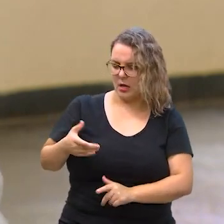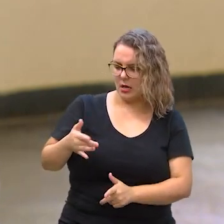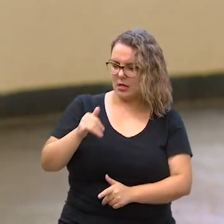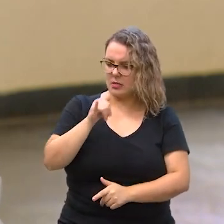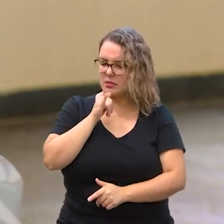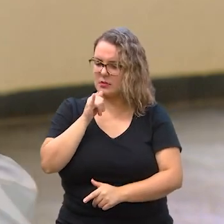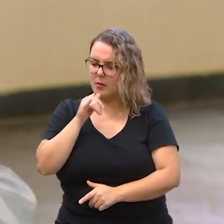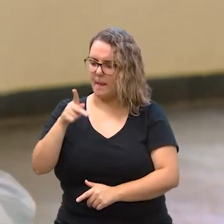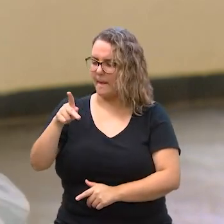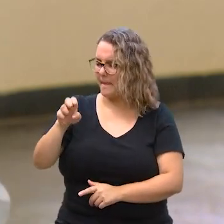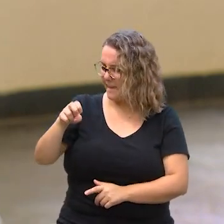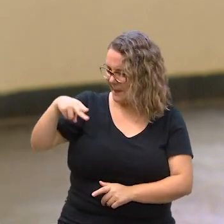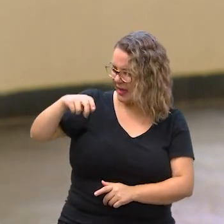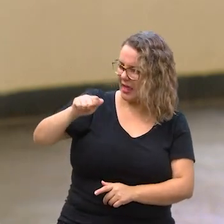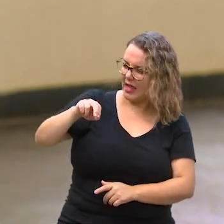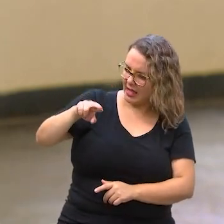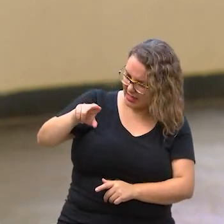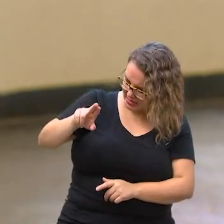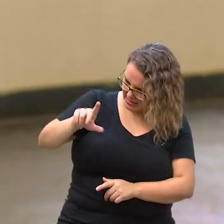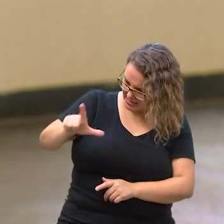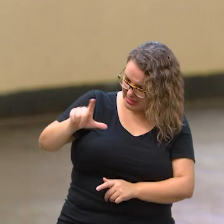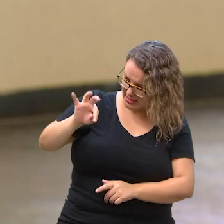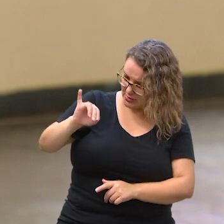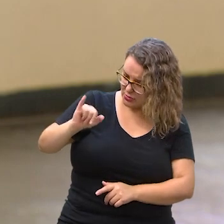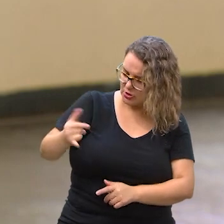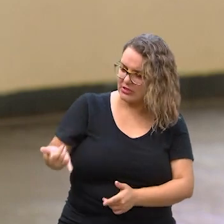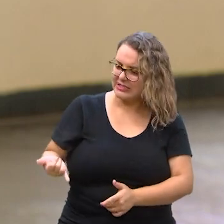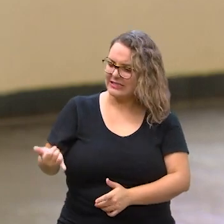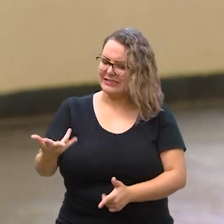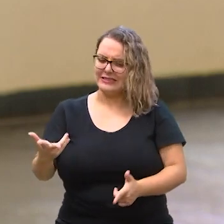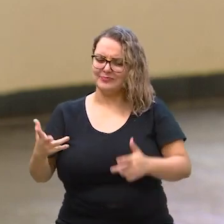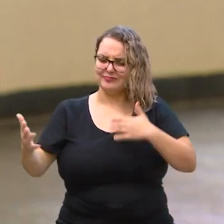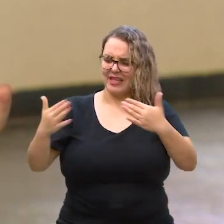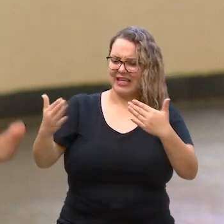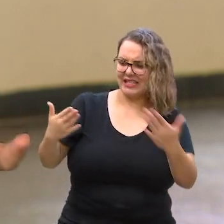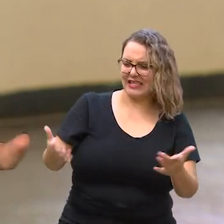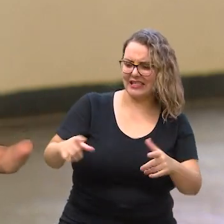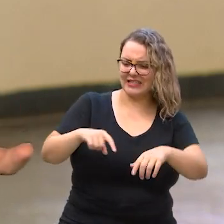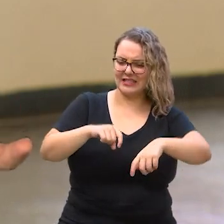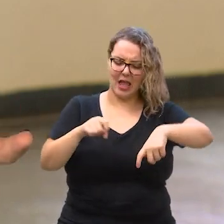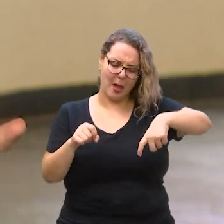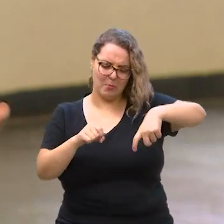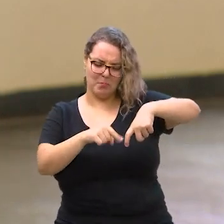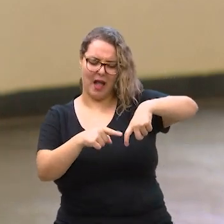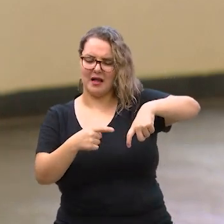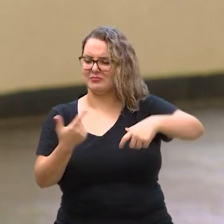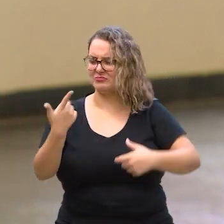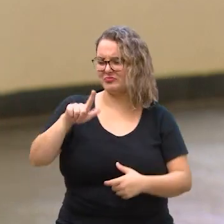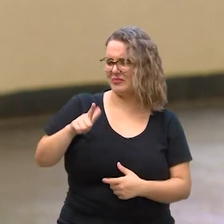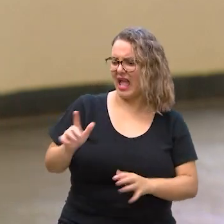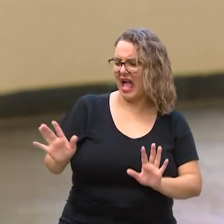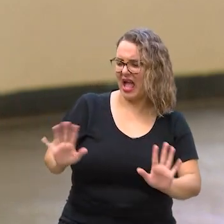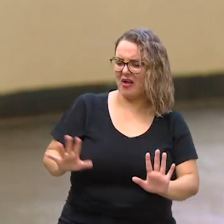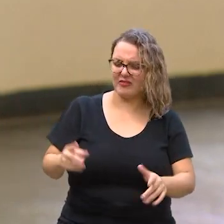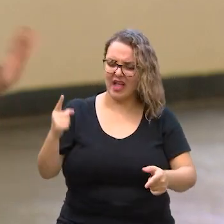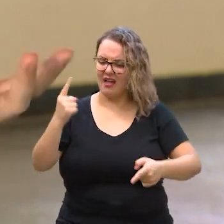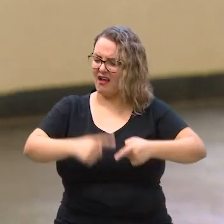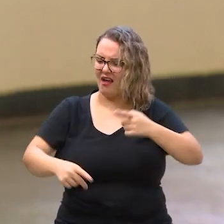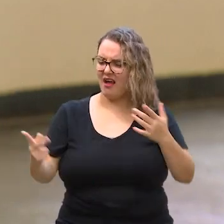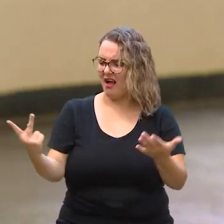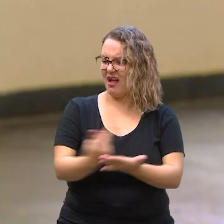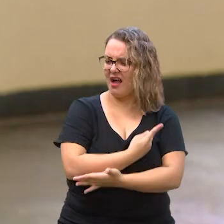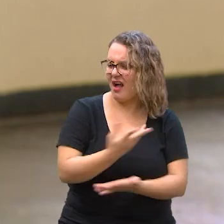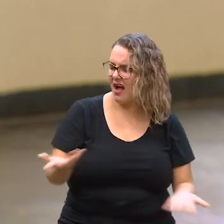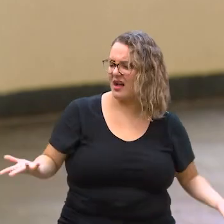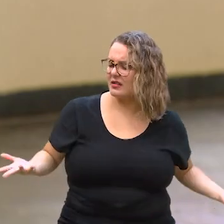pênalti e a equipe é campeã com esse gol que não valeu. Isso você desenvolve na terapia ou é algo que acontece e que